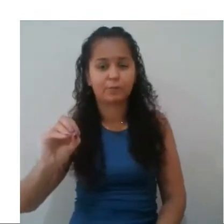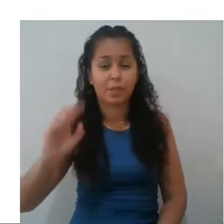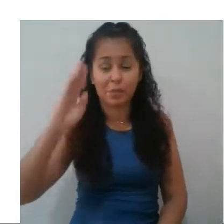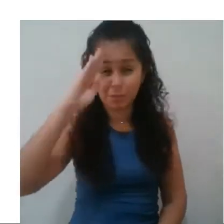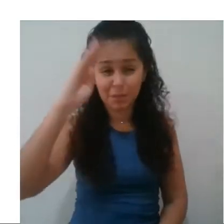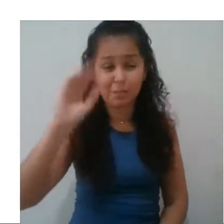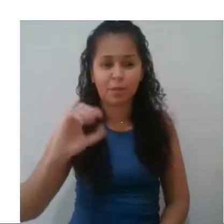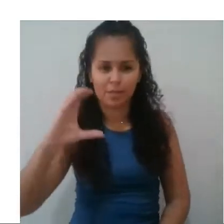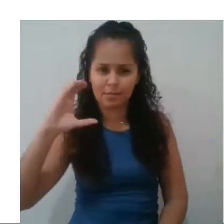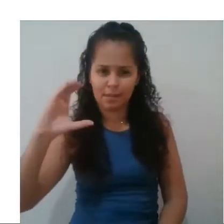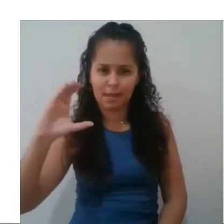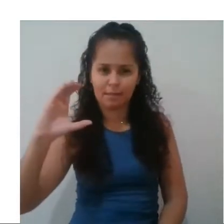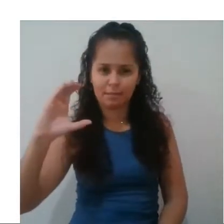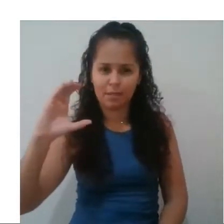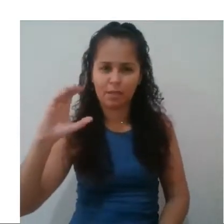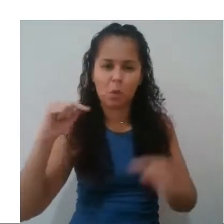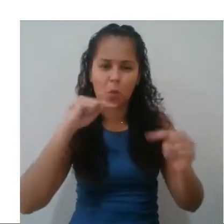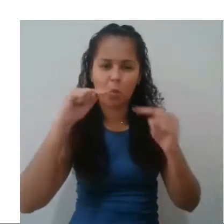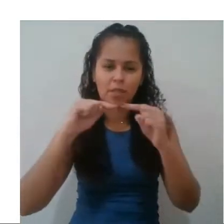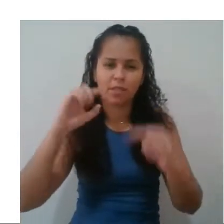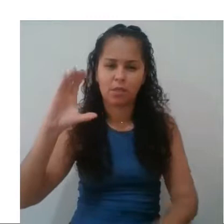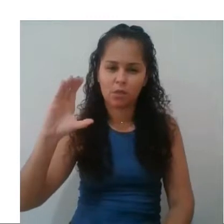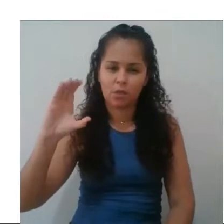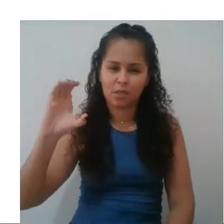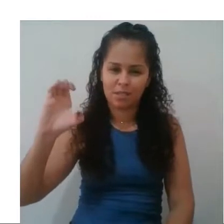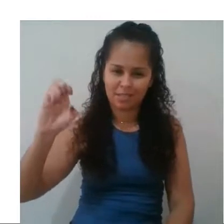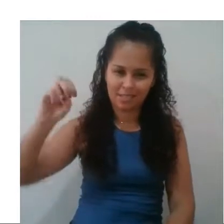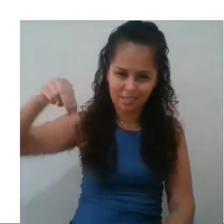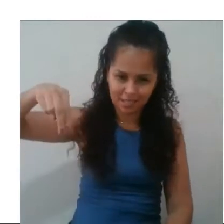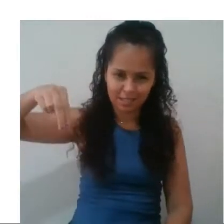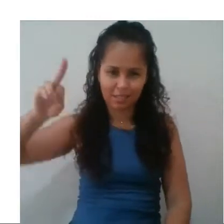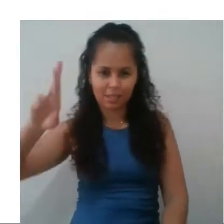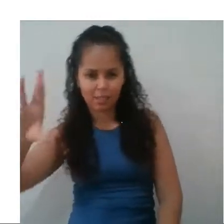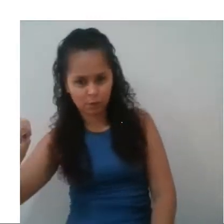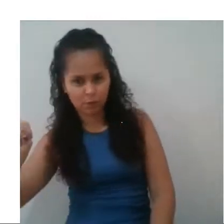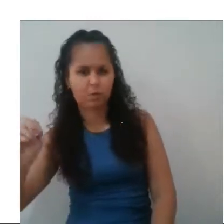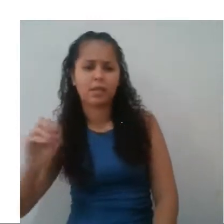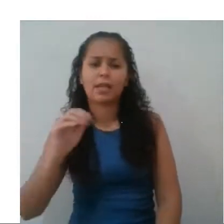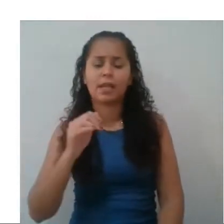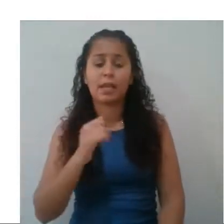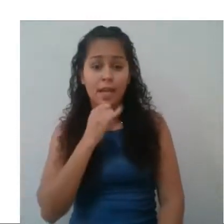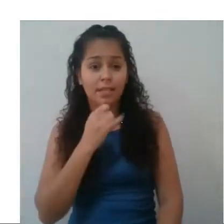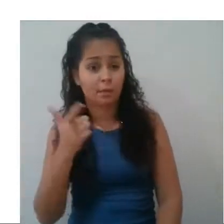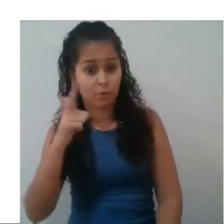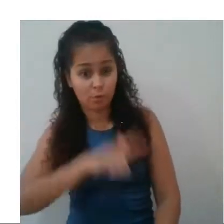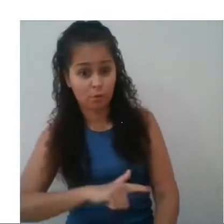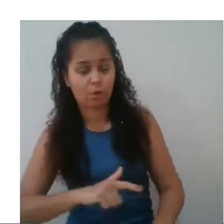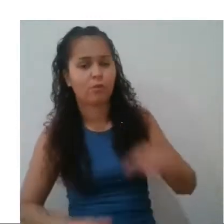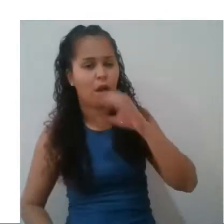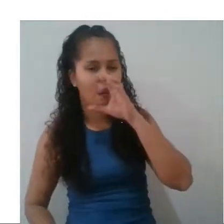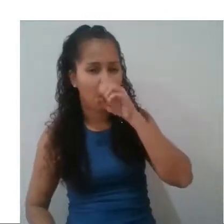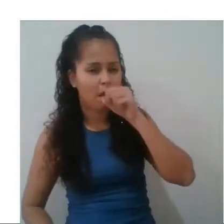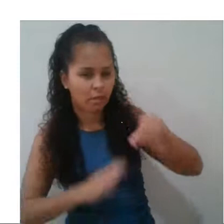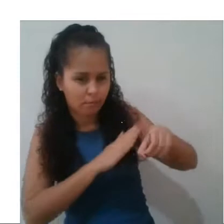C. Então, novamente, eu pego uma esfera, como por exemplo uma laranja, corto a parte de